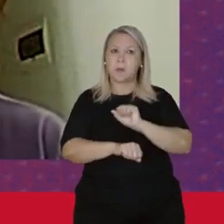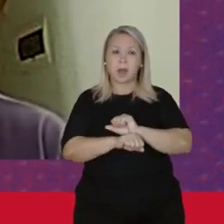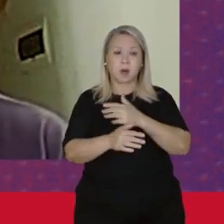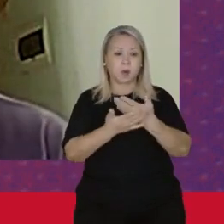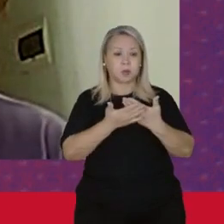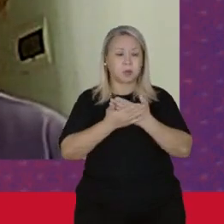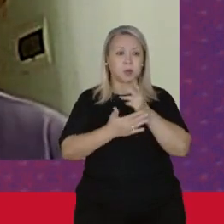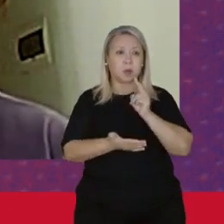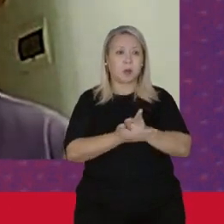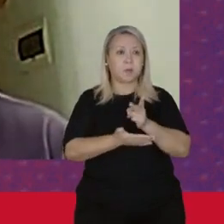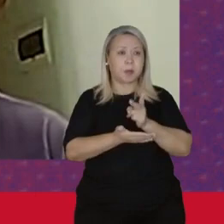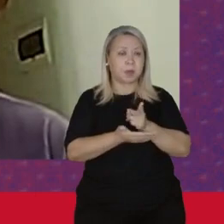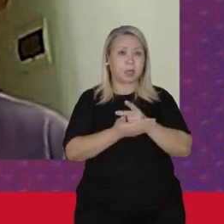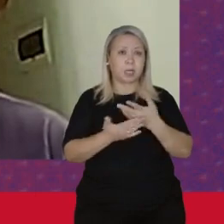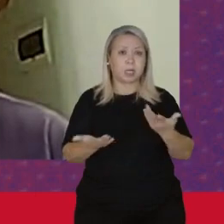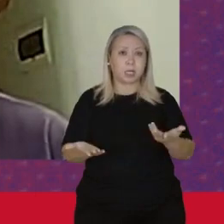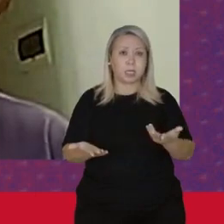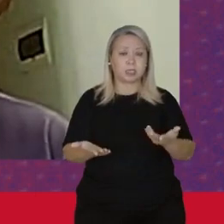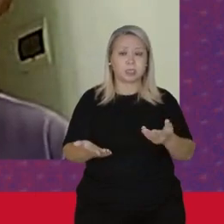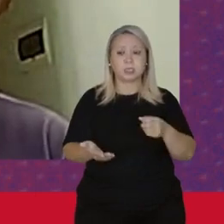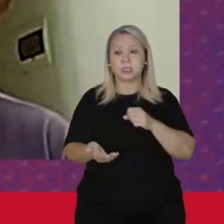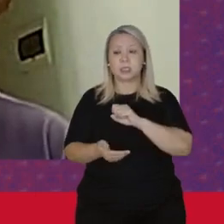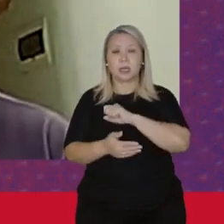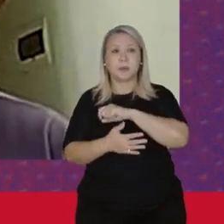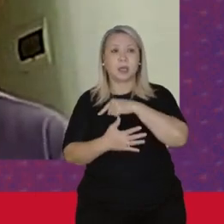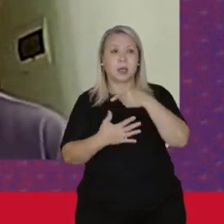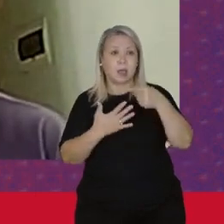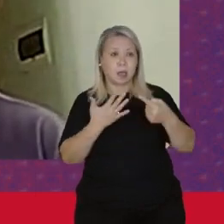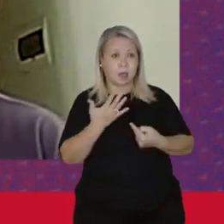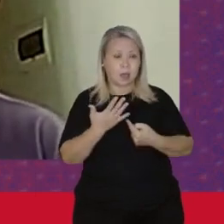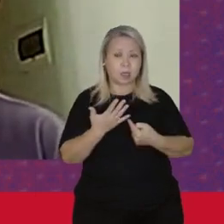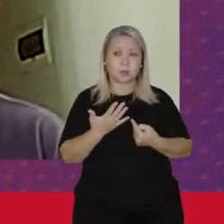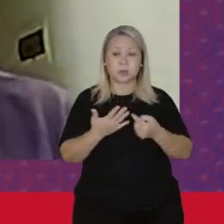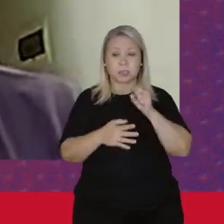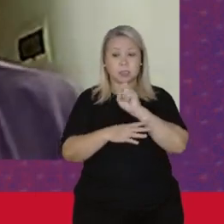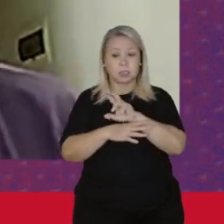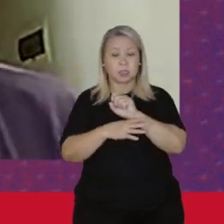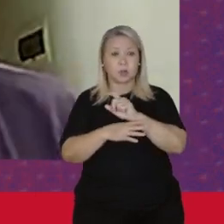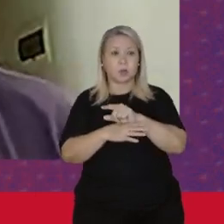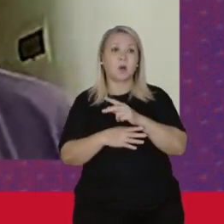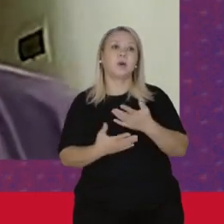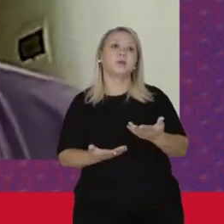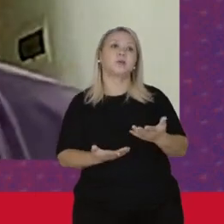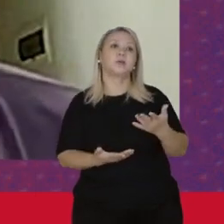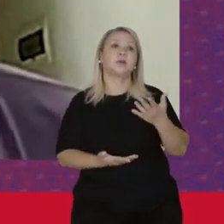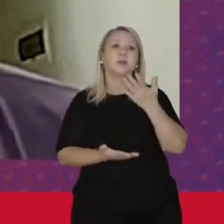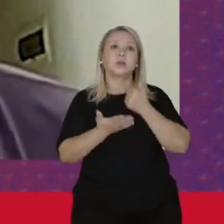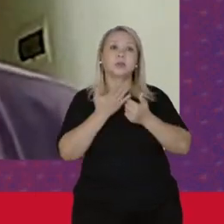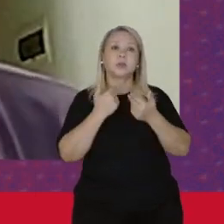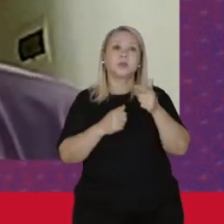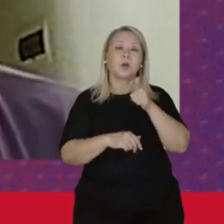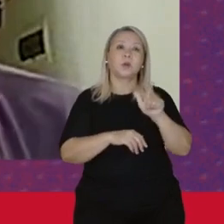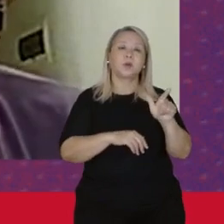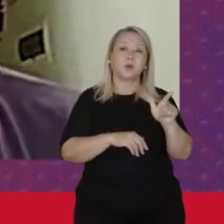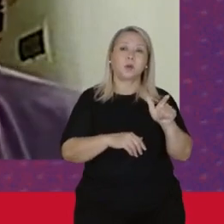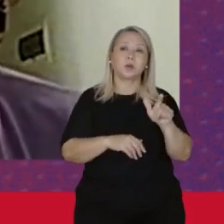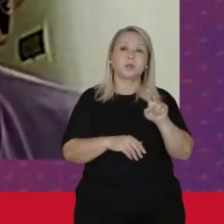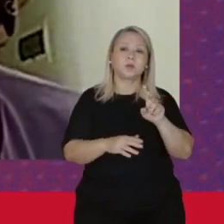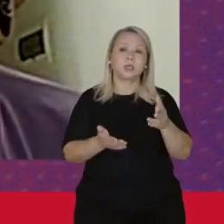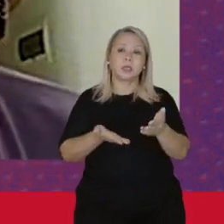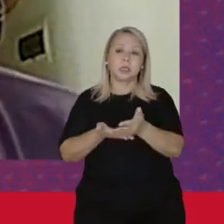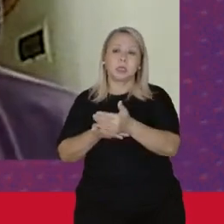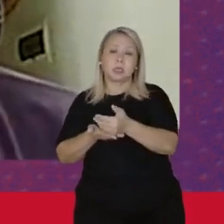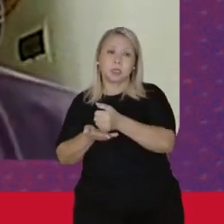à permanência de determinadas substâncias agrotóxicos nos alimentos, né? Uma outra coisa também que está prevista nesse pacote